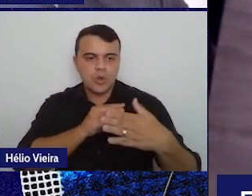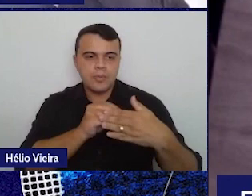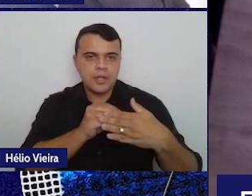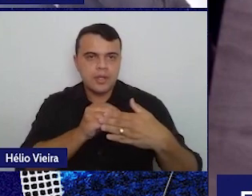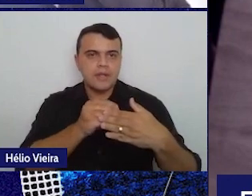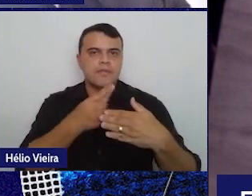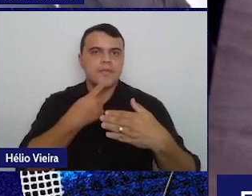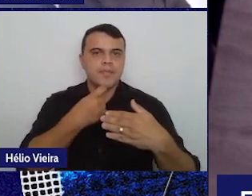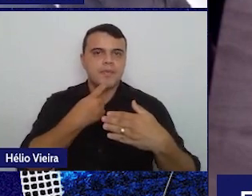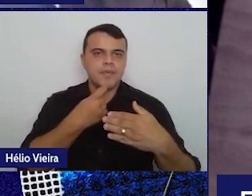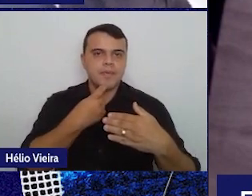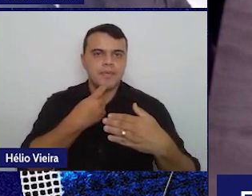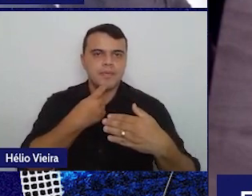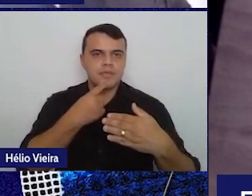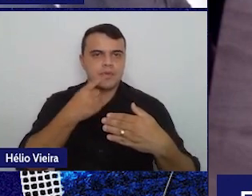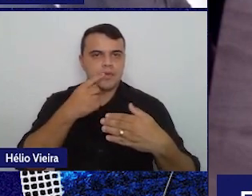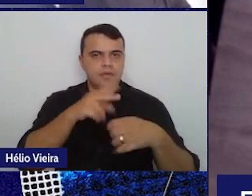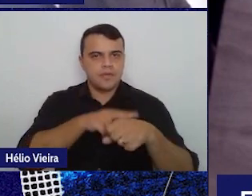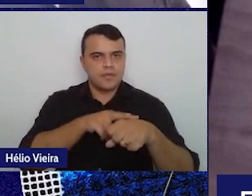vermelho, o verde,